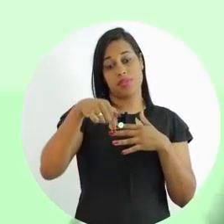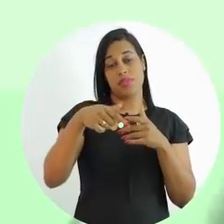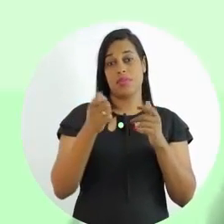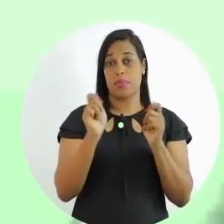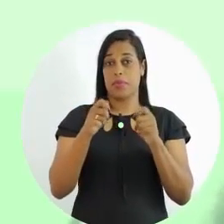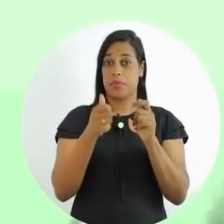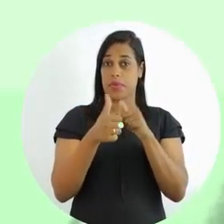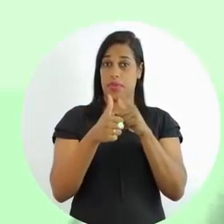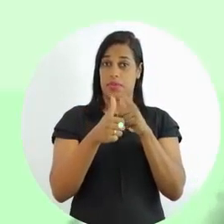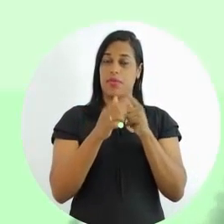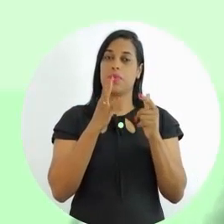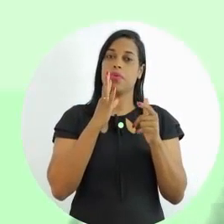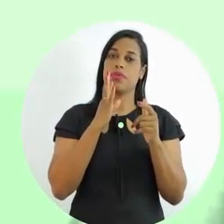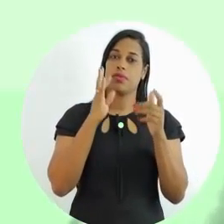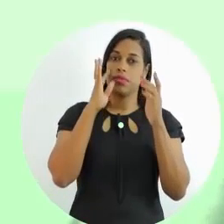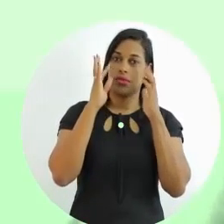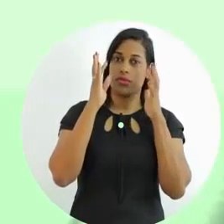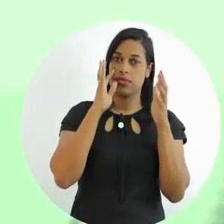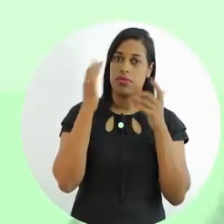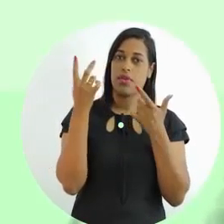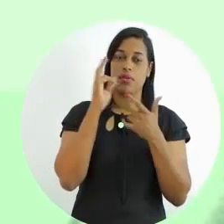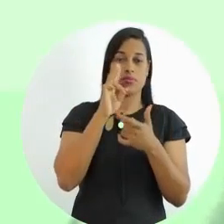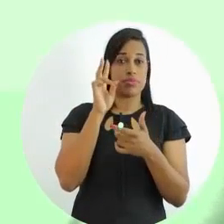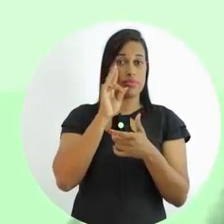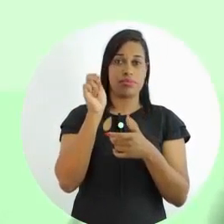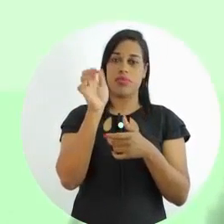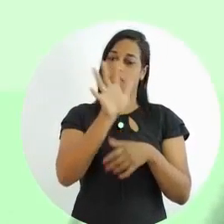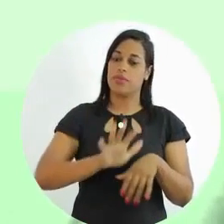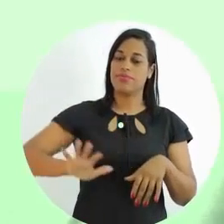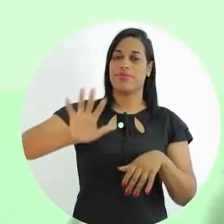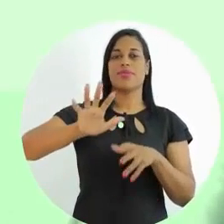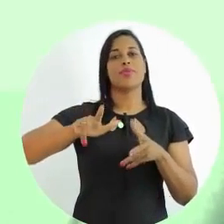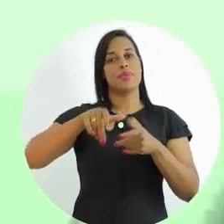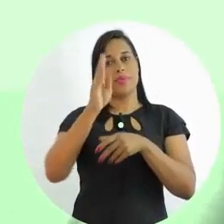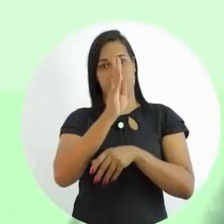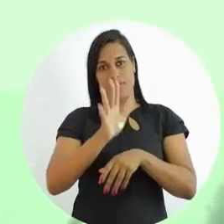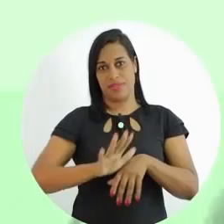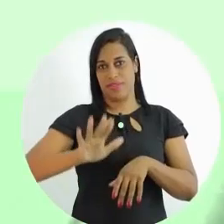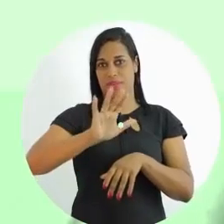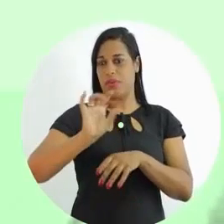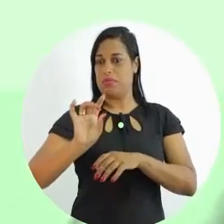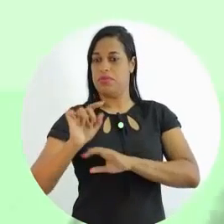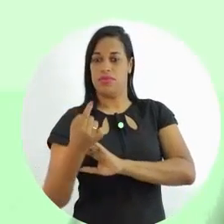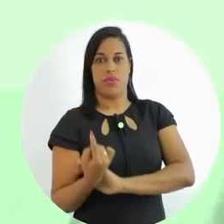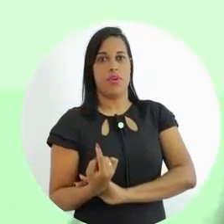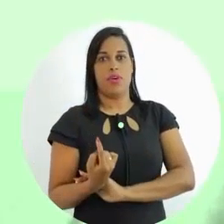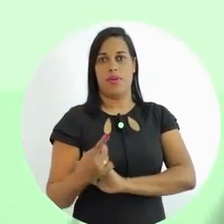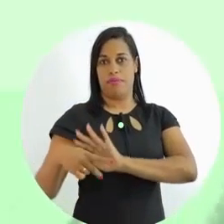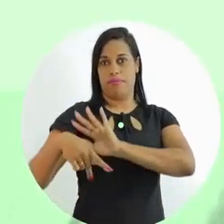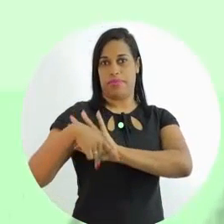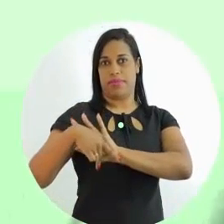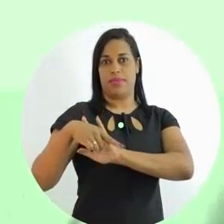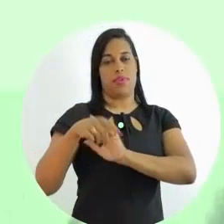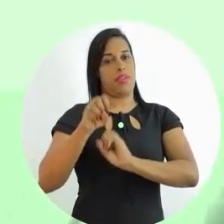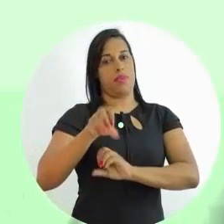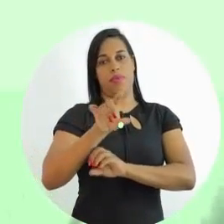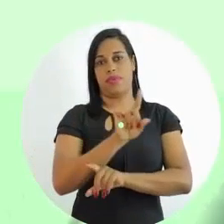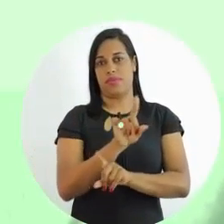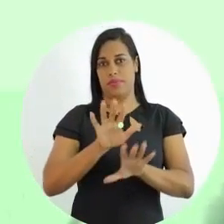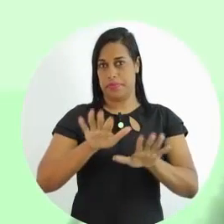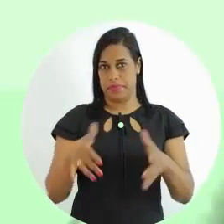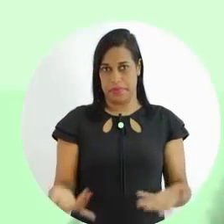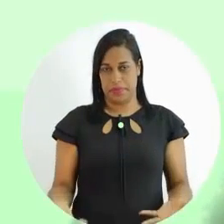dito, essa primeira competência, nós iremos conhecer um pouco da história geral do Brasil e não nos atermos necessariamente